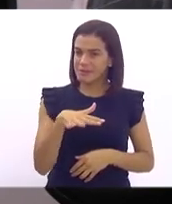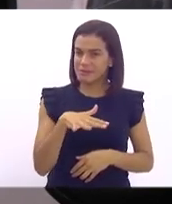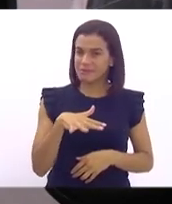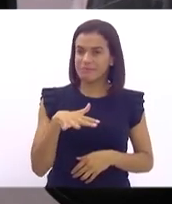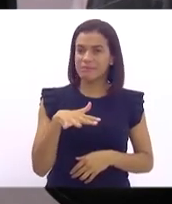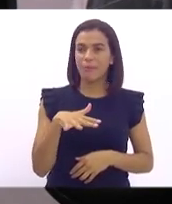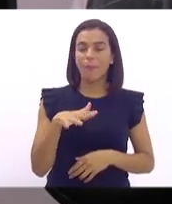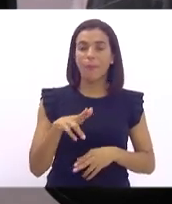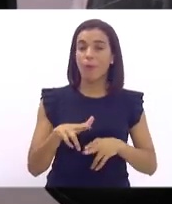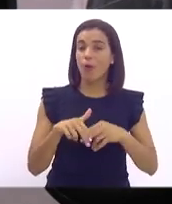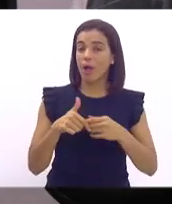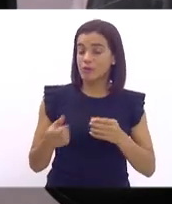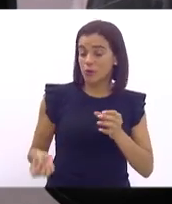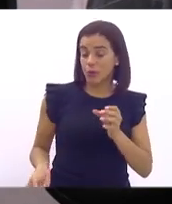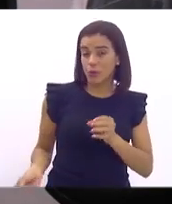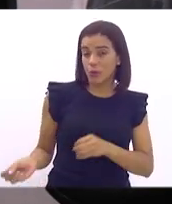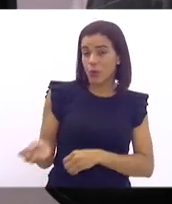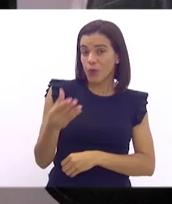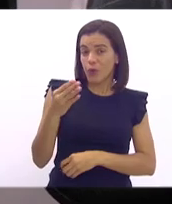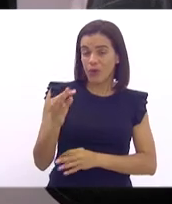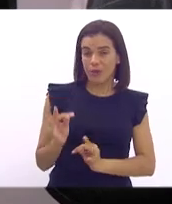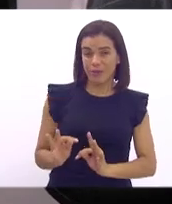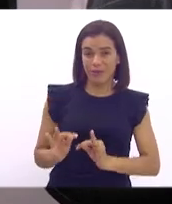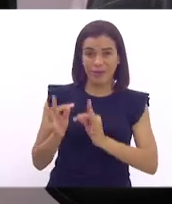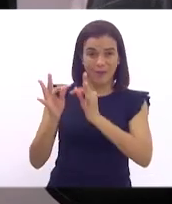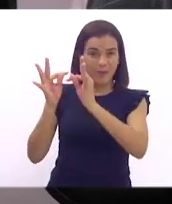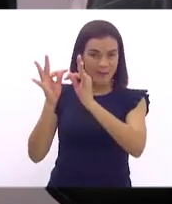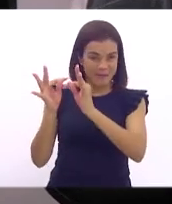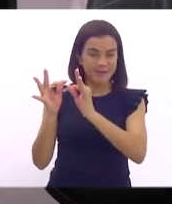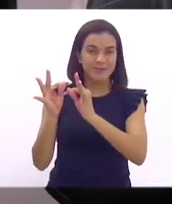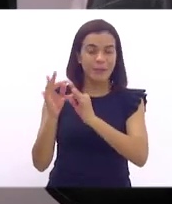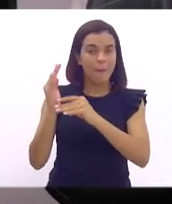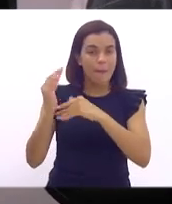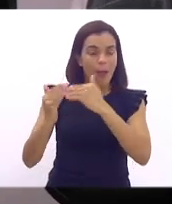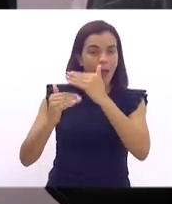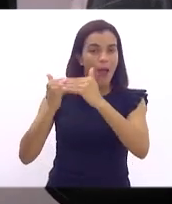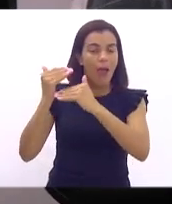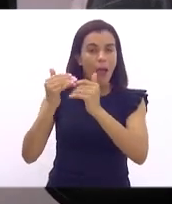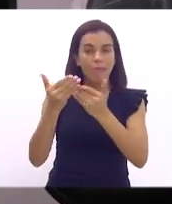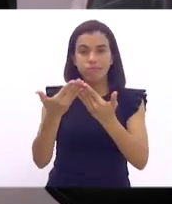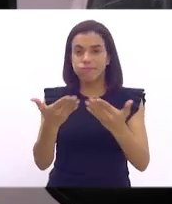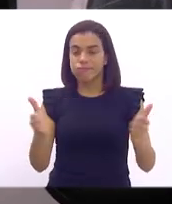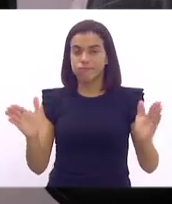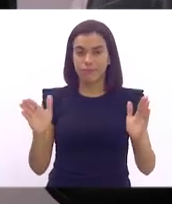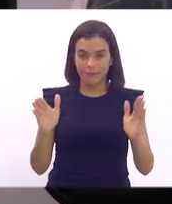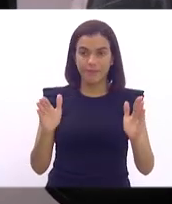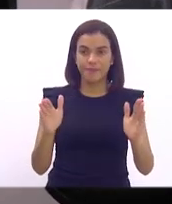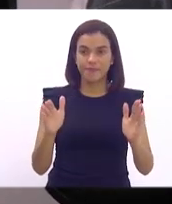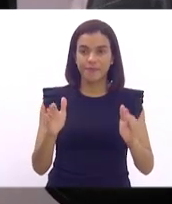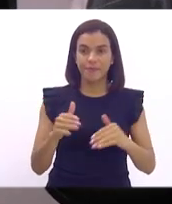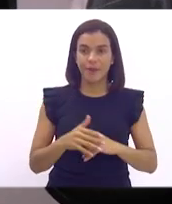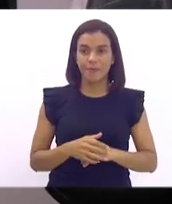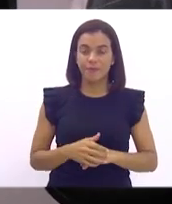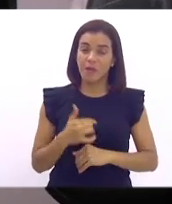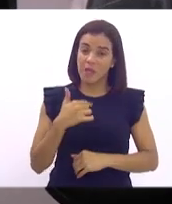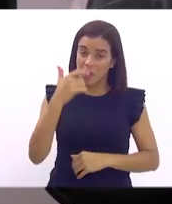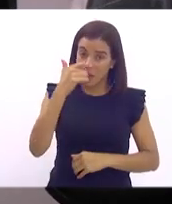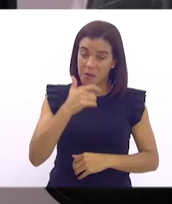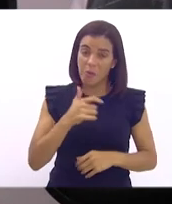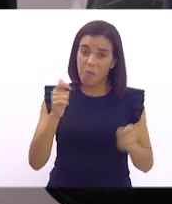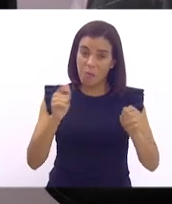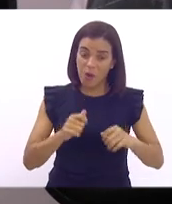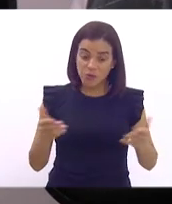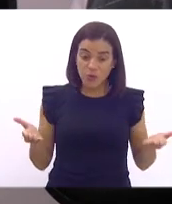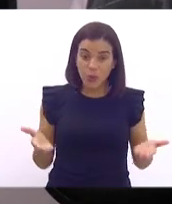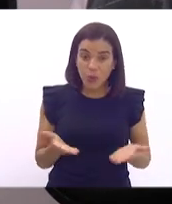derivado de uma inovação, que é o uso da tecnologia cada vez mais ampliado, Né? Então, eu posso dizer